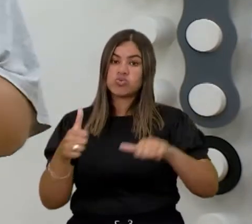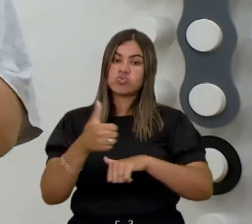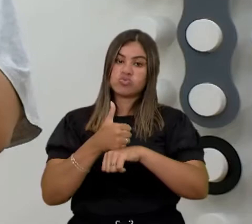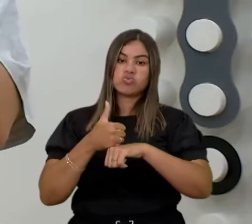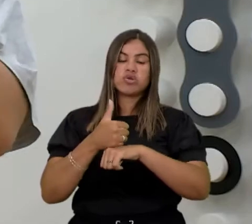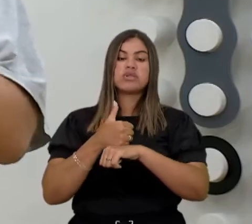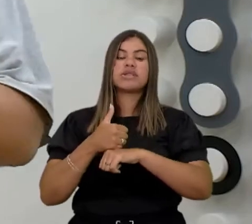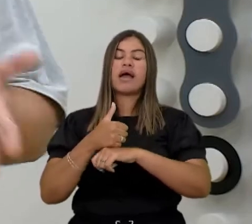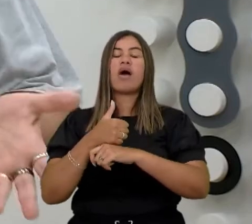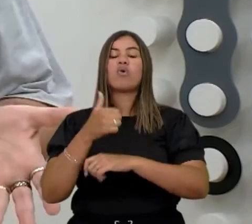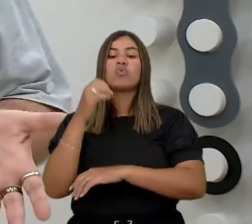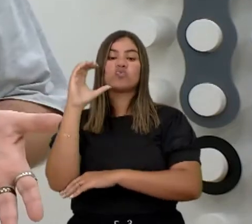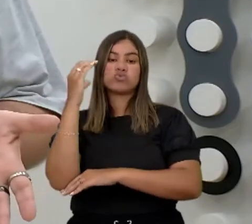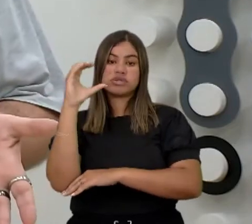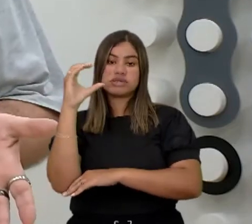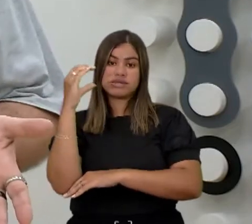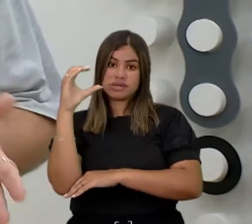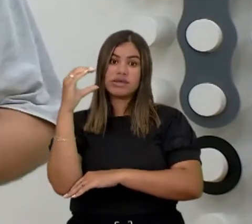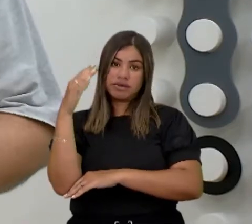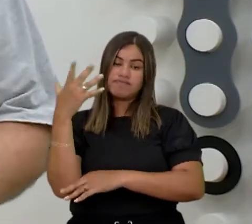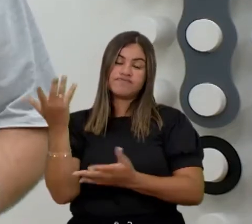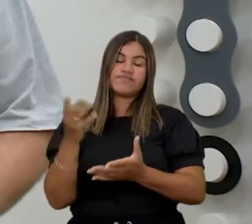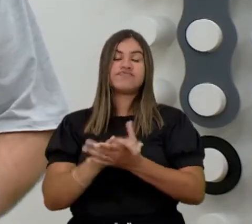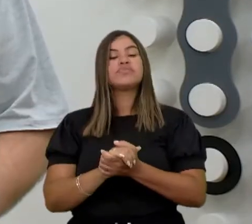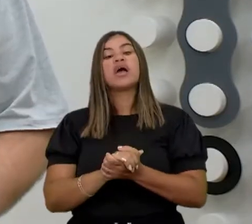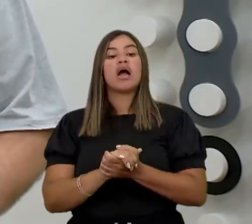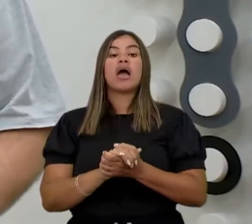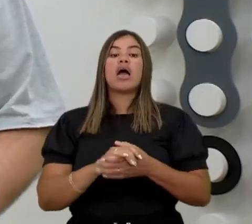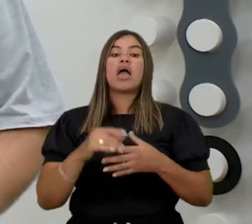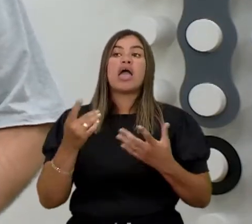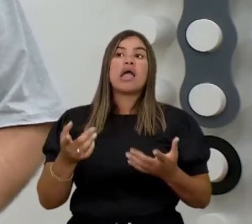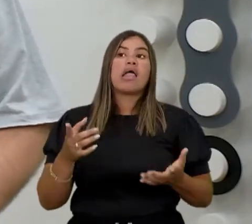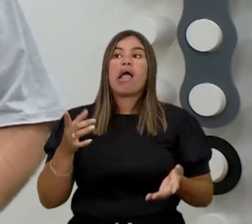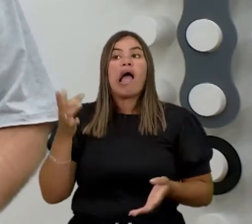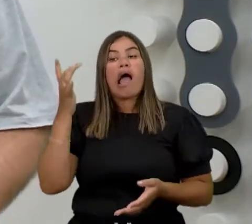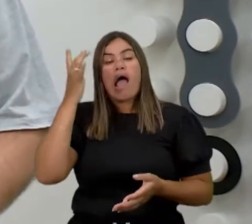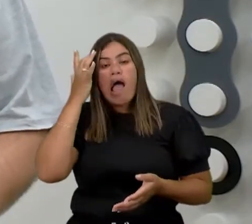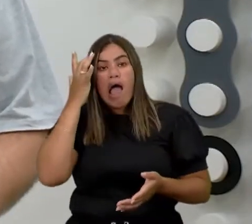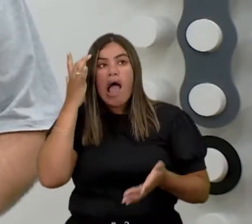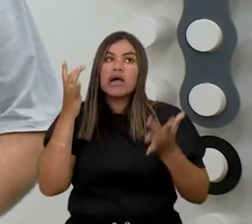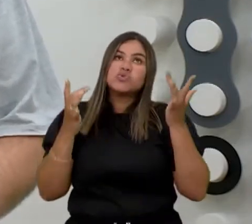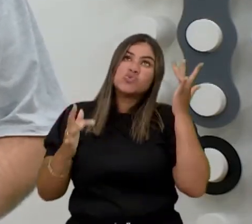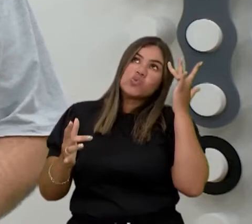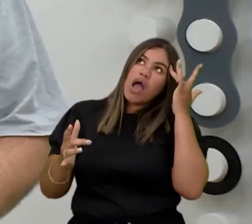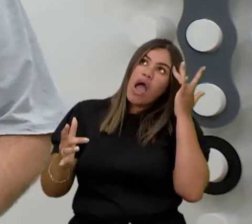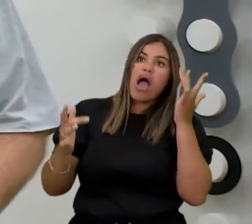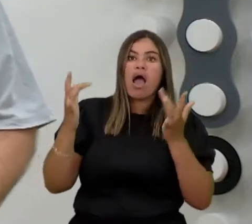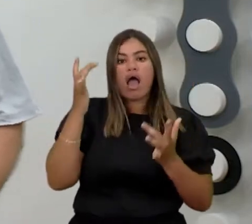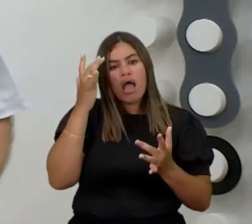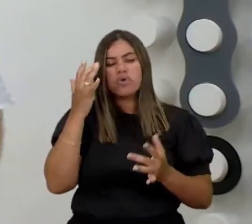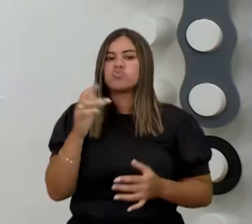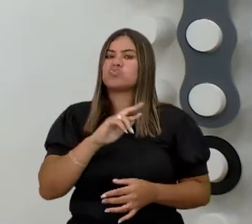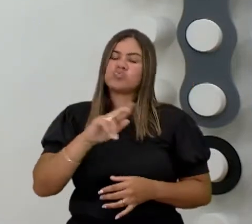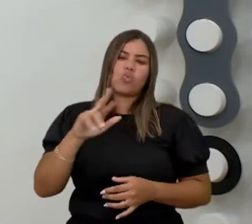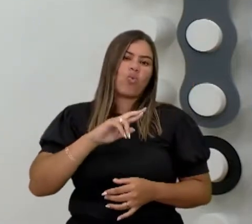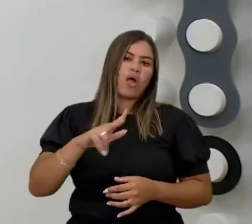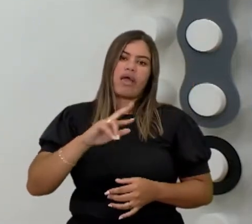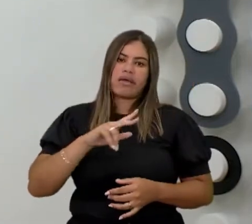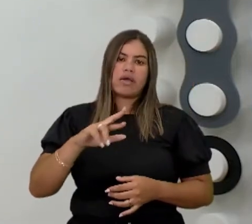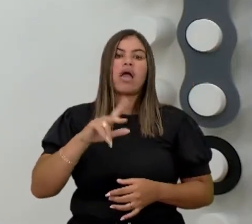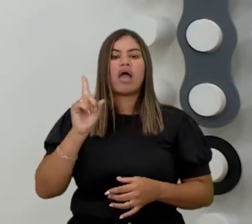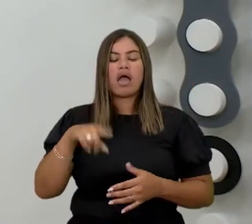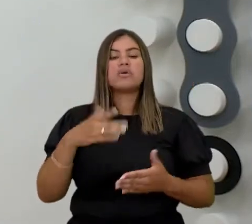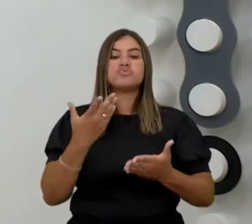algum conhecimento concreto. Né, ele não é uma suposição, talvez tenha sido isso. São